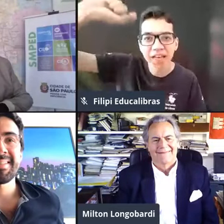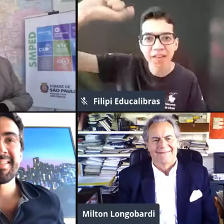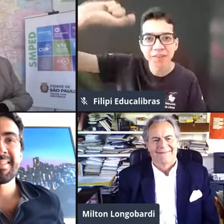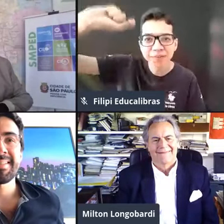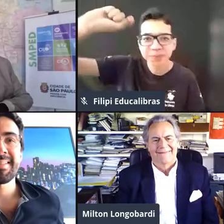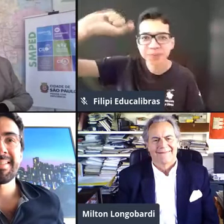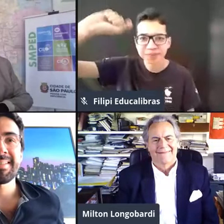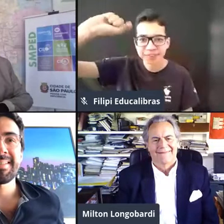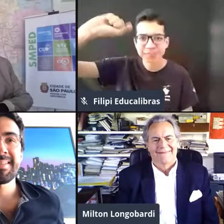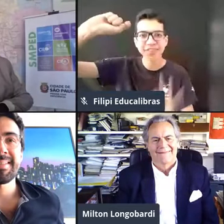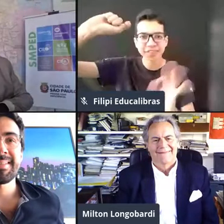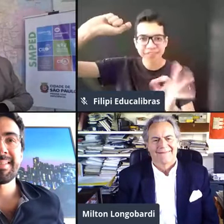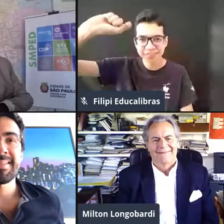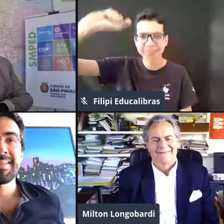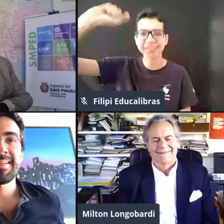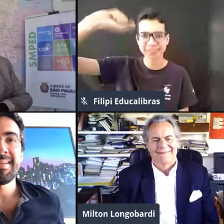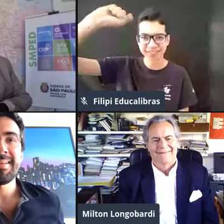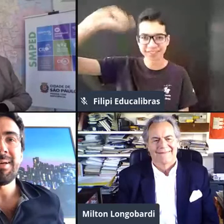Assim, ó.